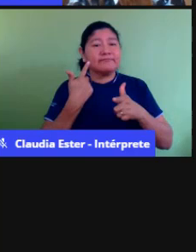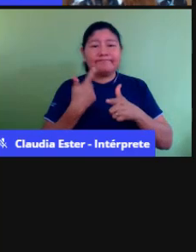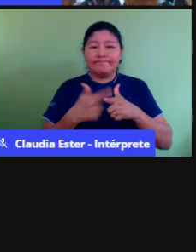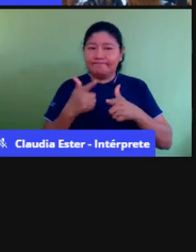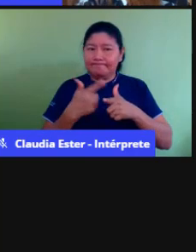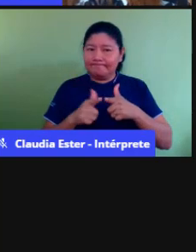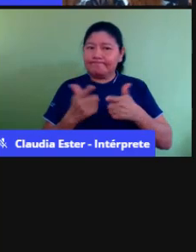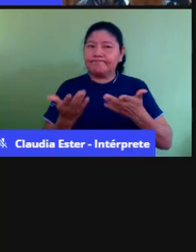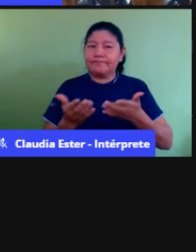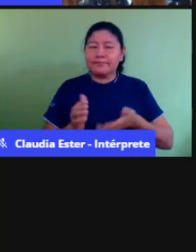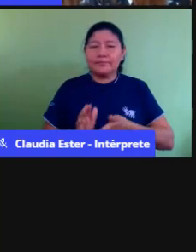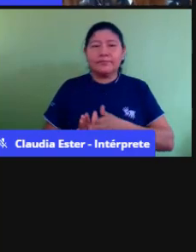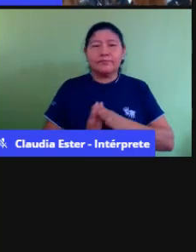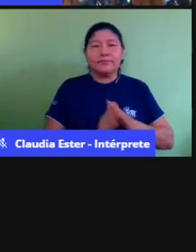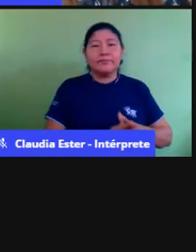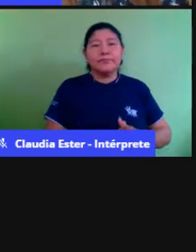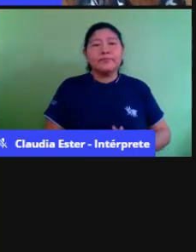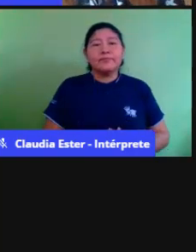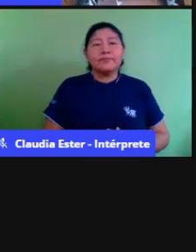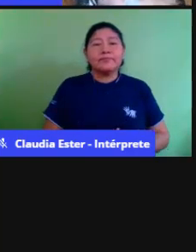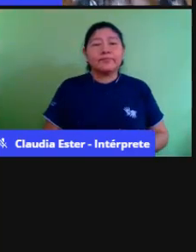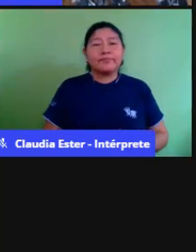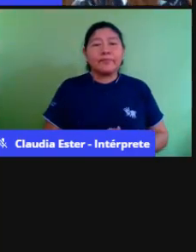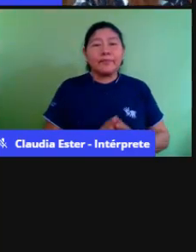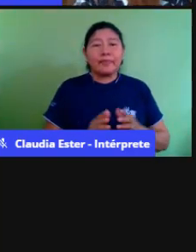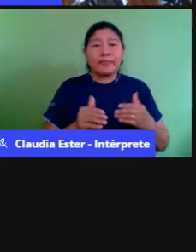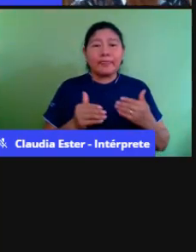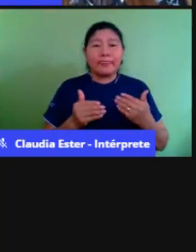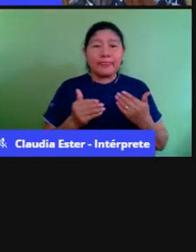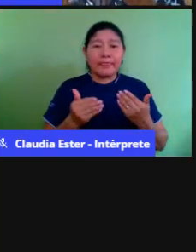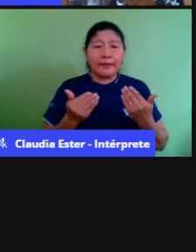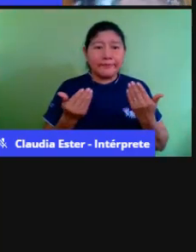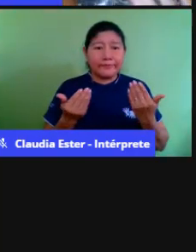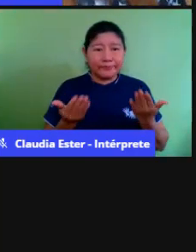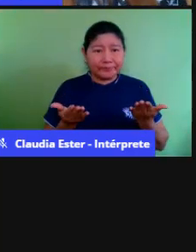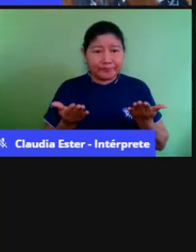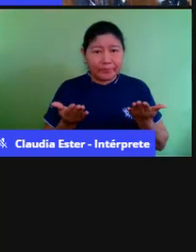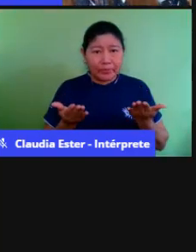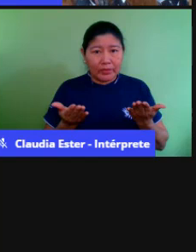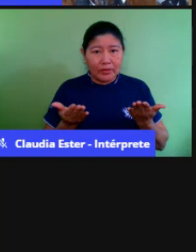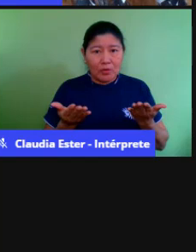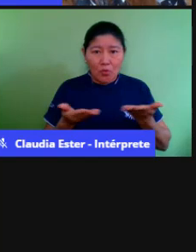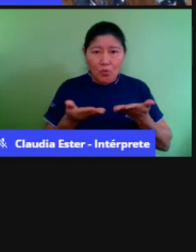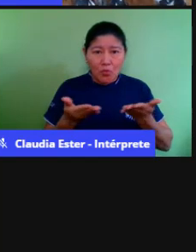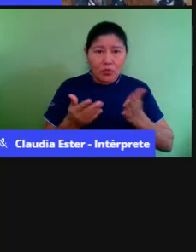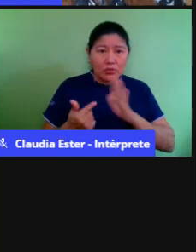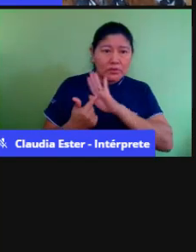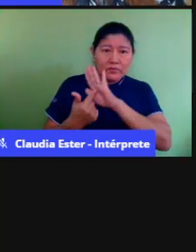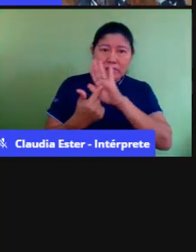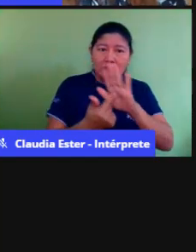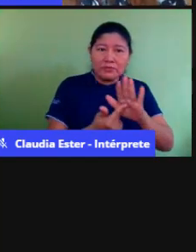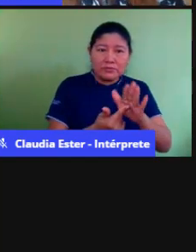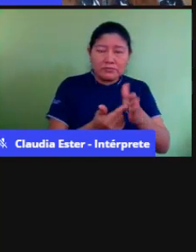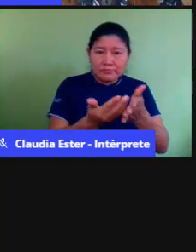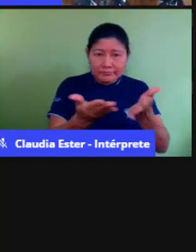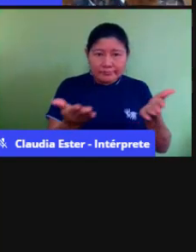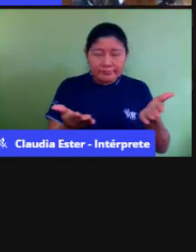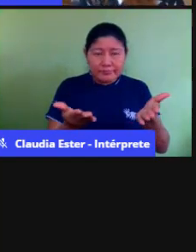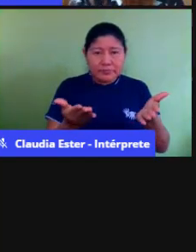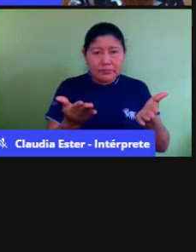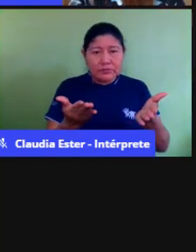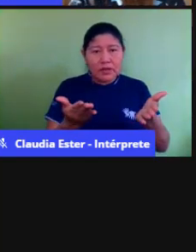slide? Então, diante disso, nós trouxemos aqui para vocês, vamos falar um pouco de